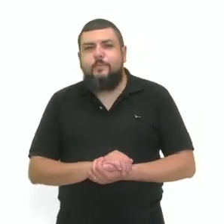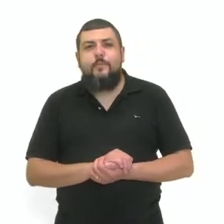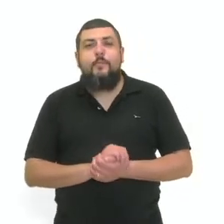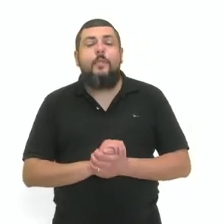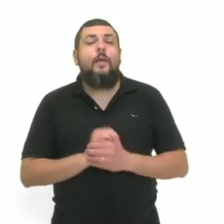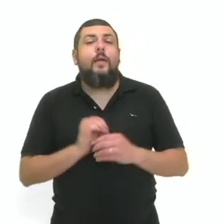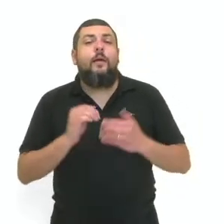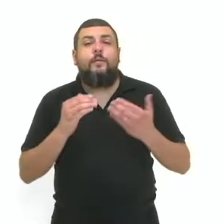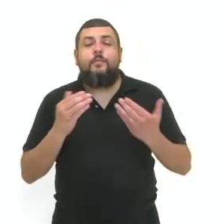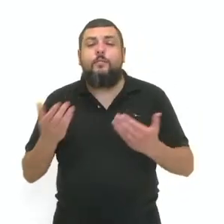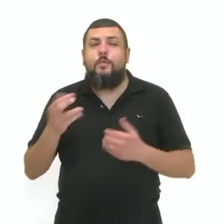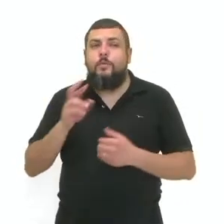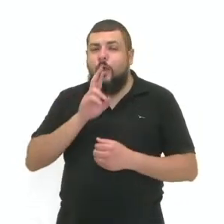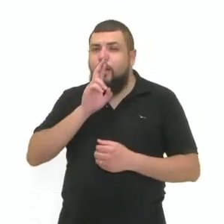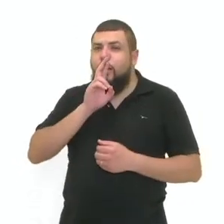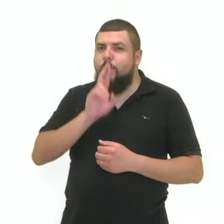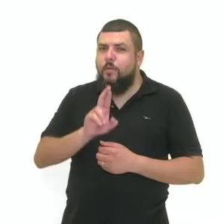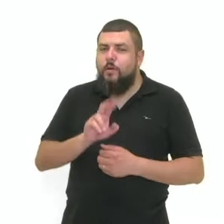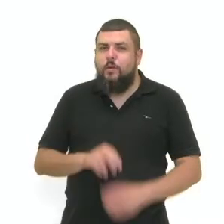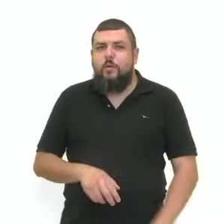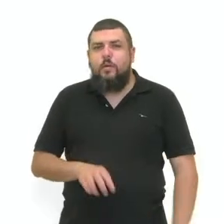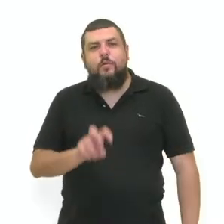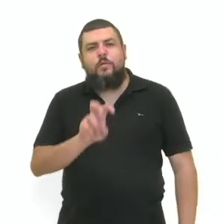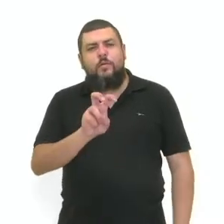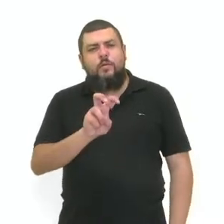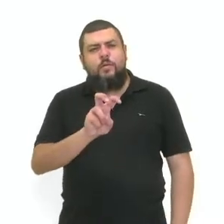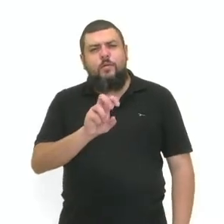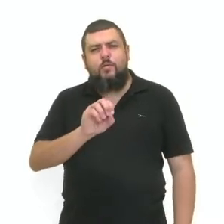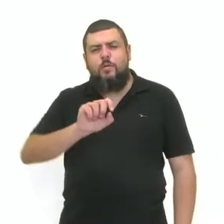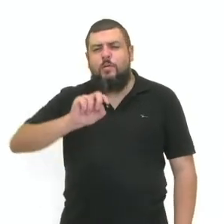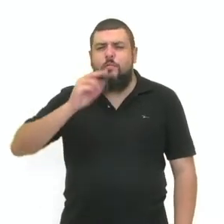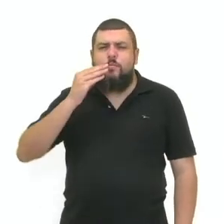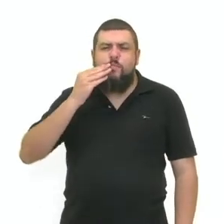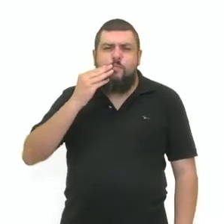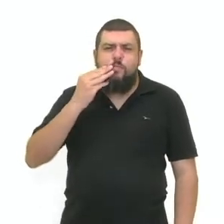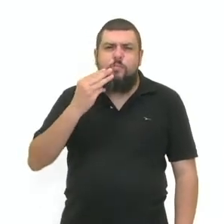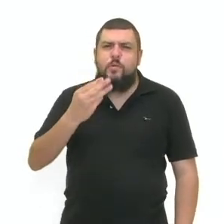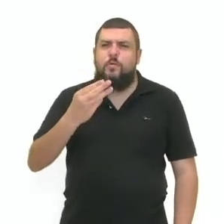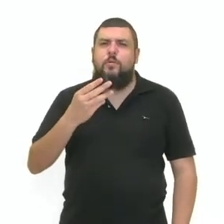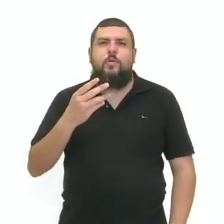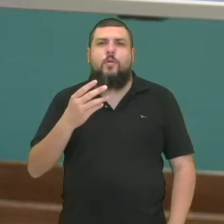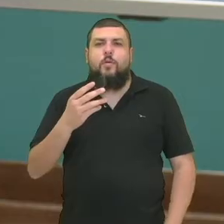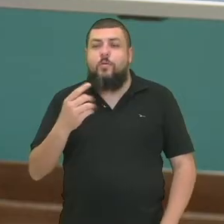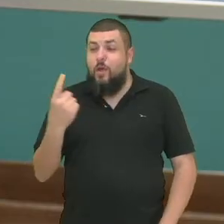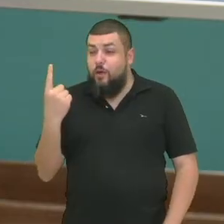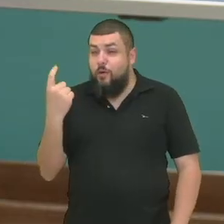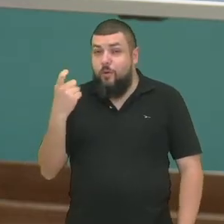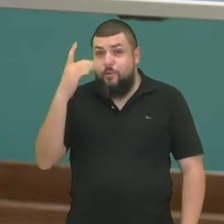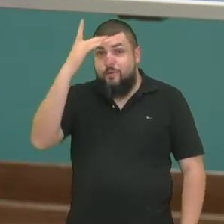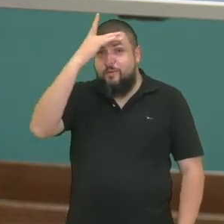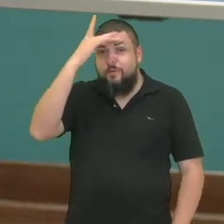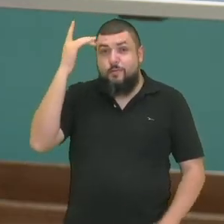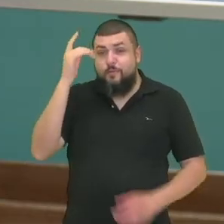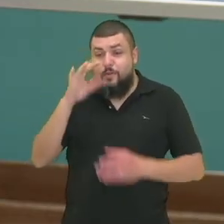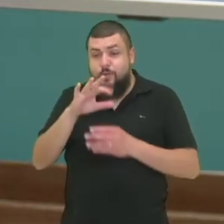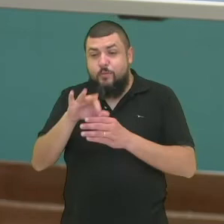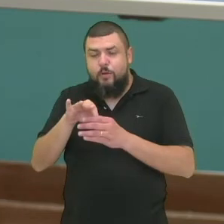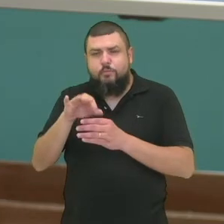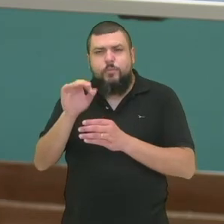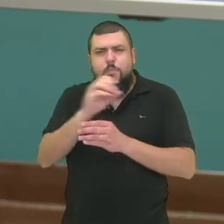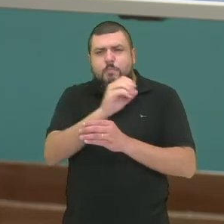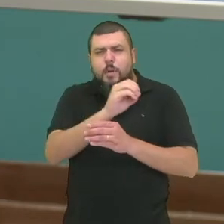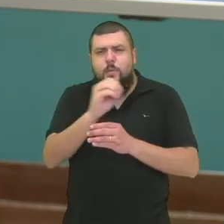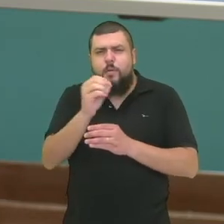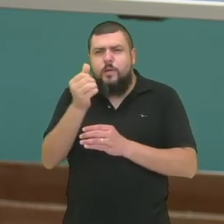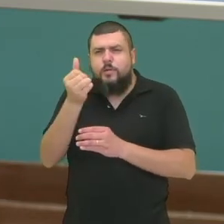fica aproximadamente 50 milhões de chances para que o único apostador acerte as seis dezenas